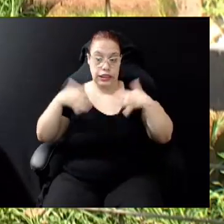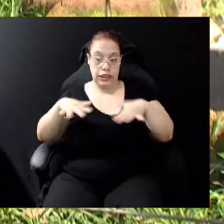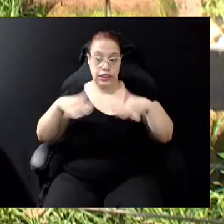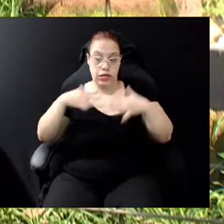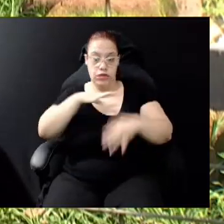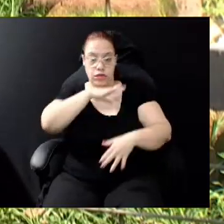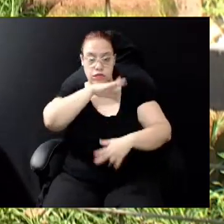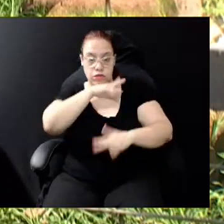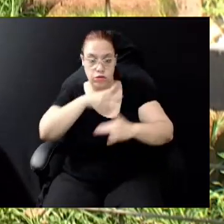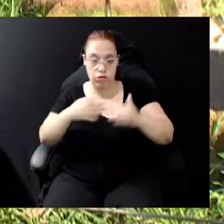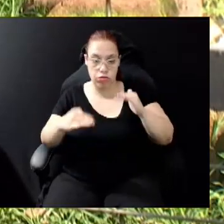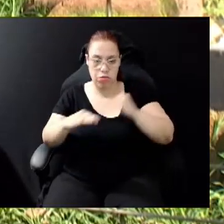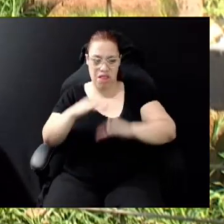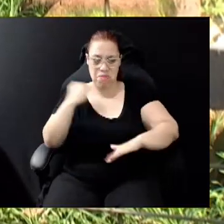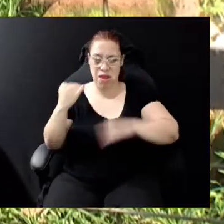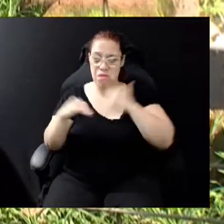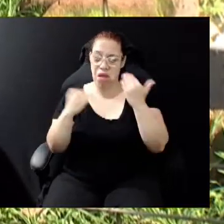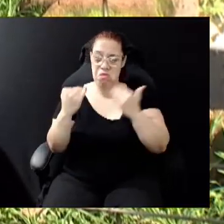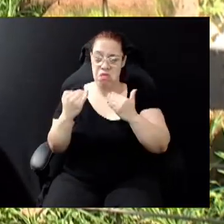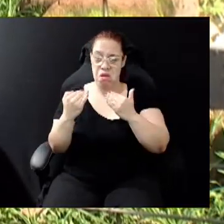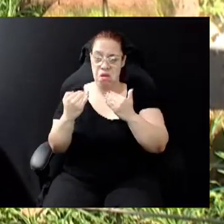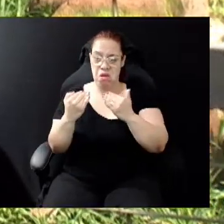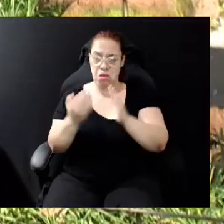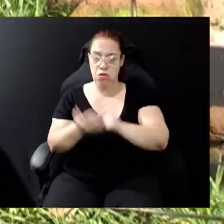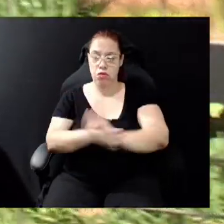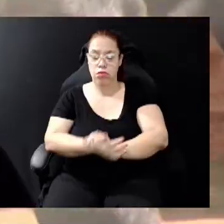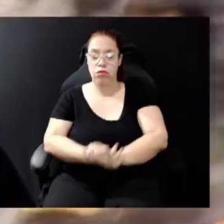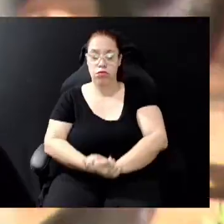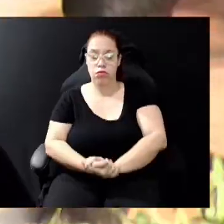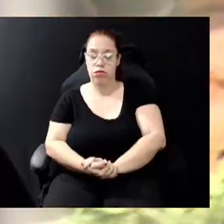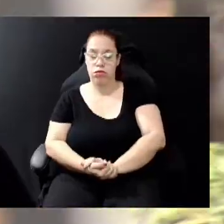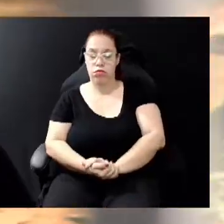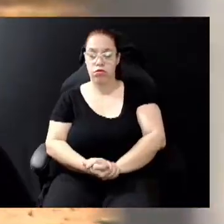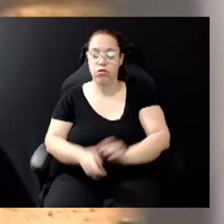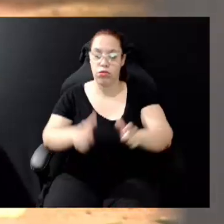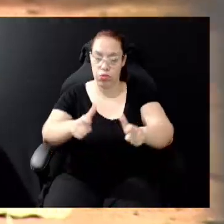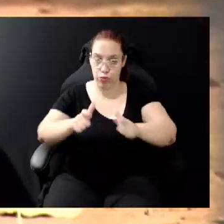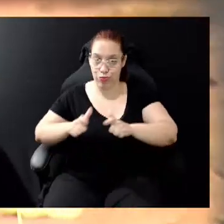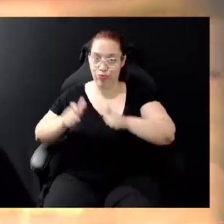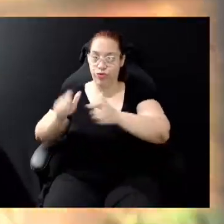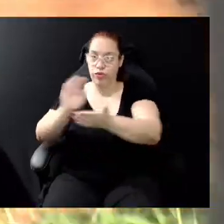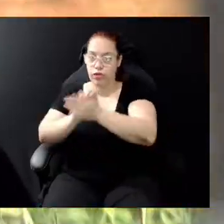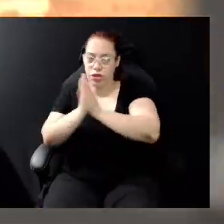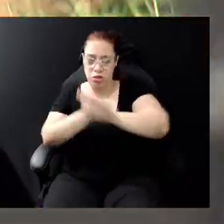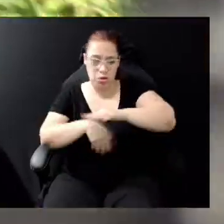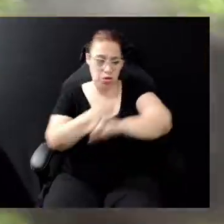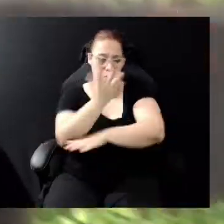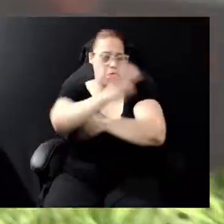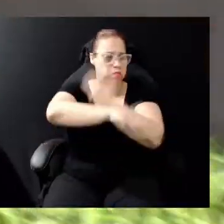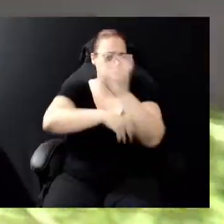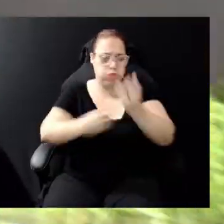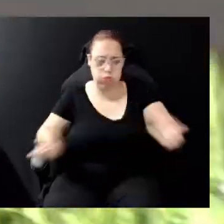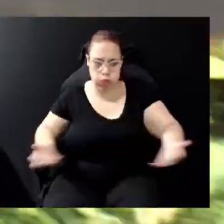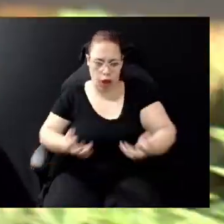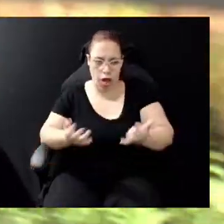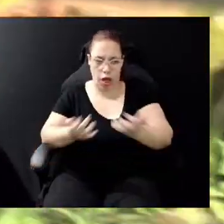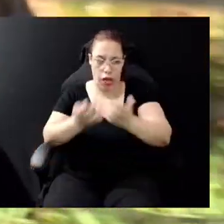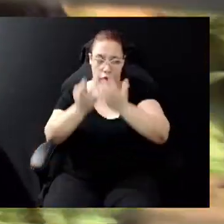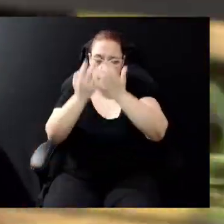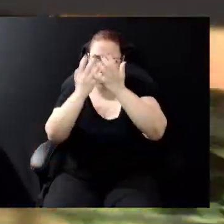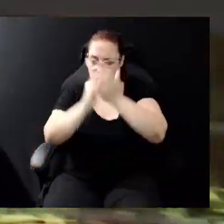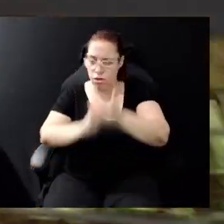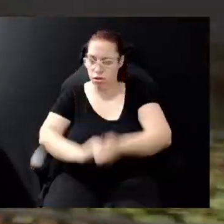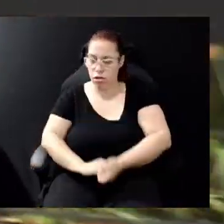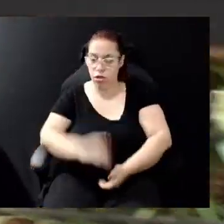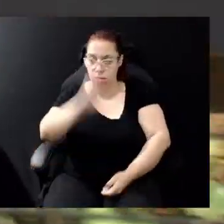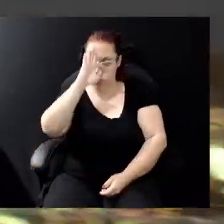extinção, muito por conta de fragmentação de ambiente, né, degradação, as queimadas e principalmente